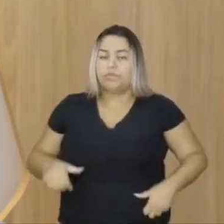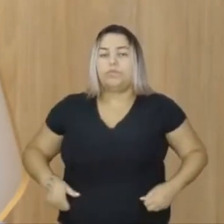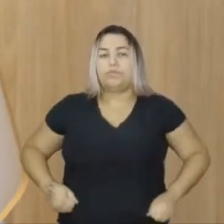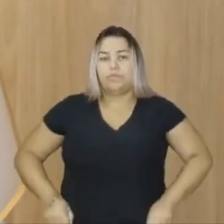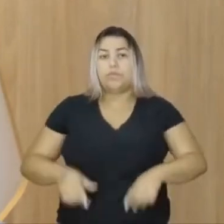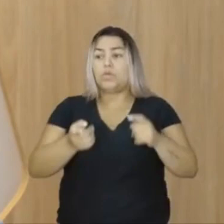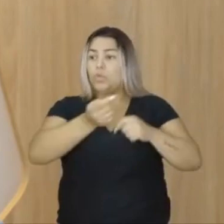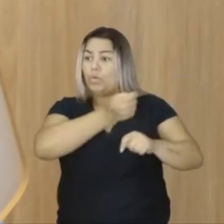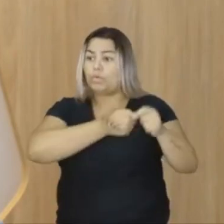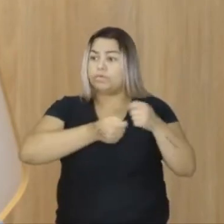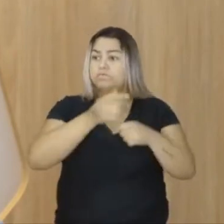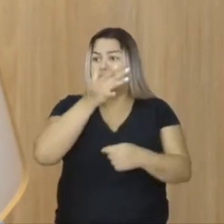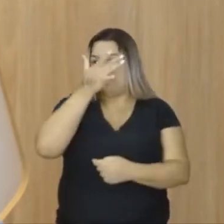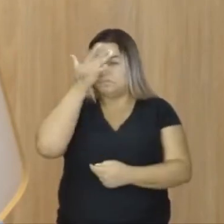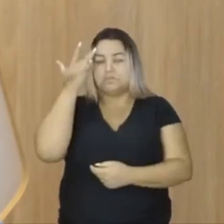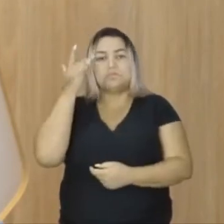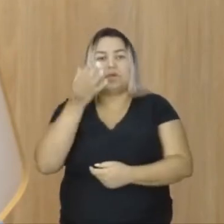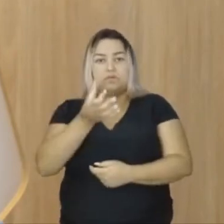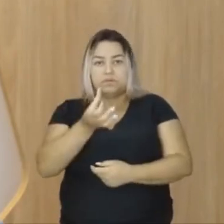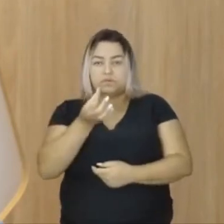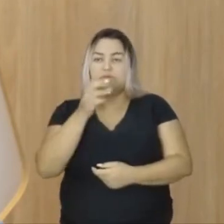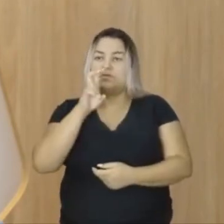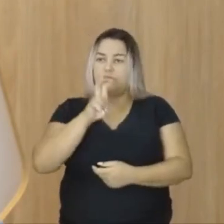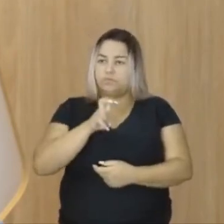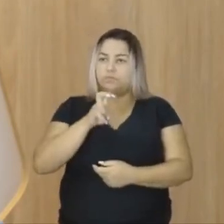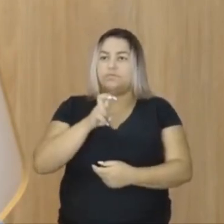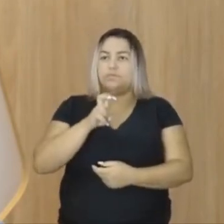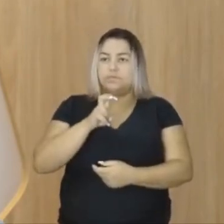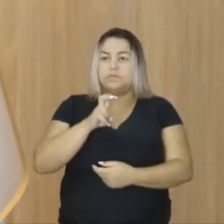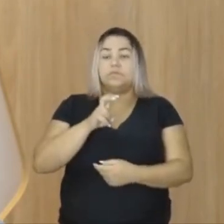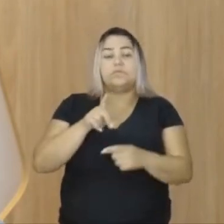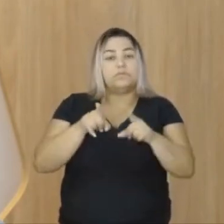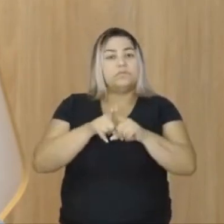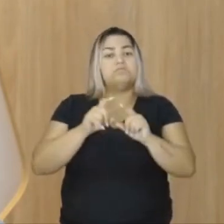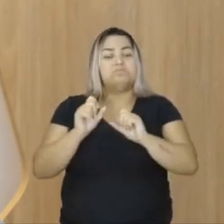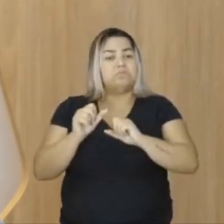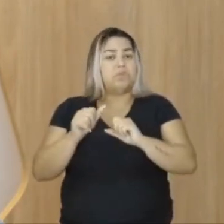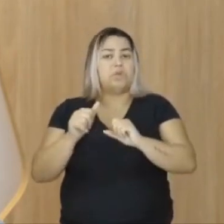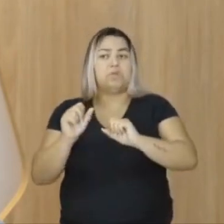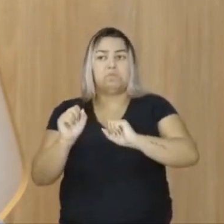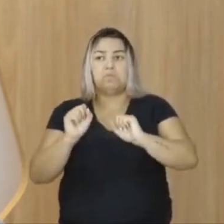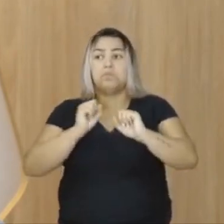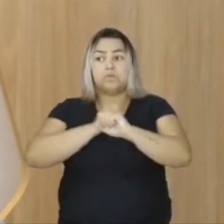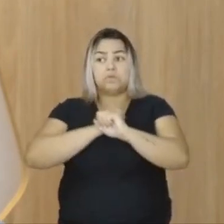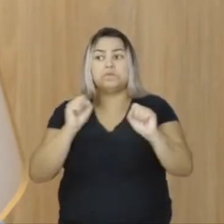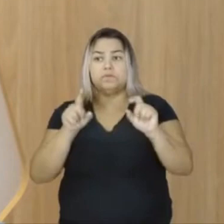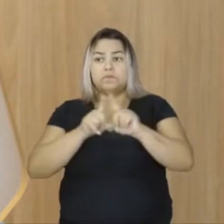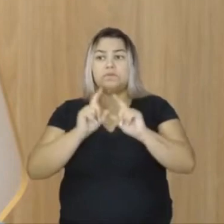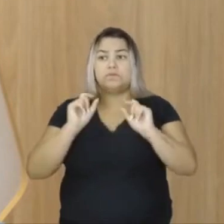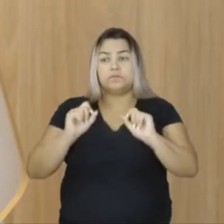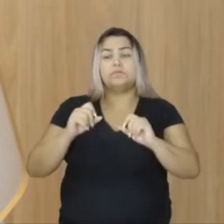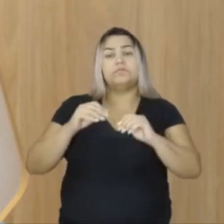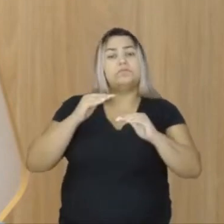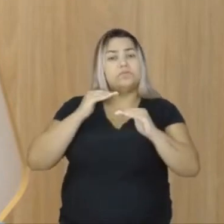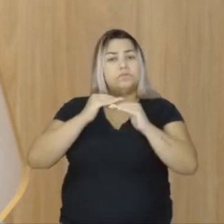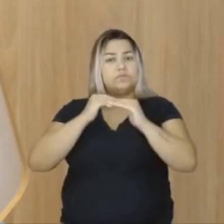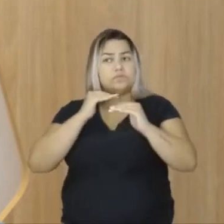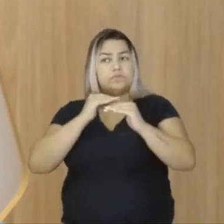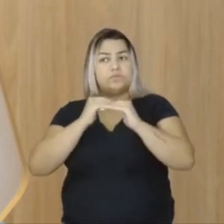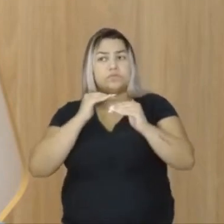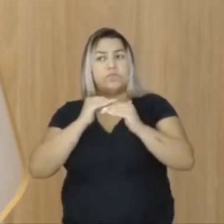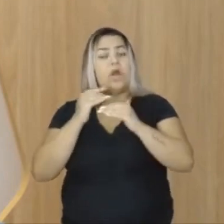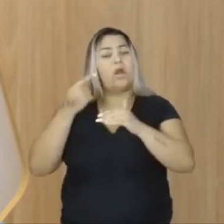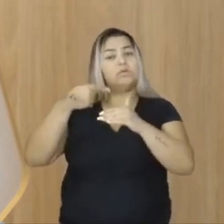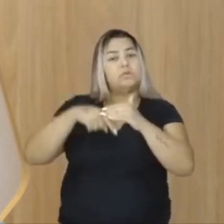pode chegar, quem sabe, na 6ª economia, na 5ª economia, tem potência para isso. E vamos disputar o mercado